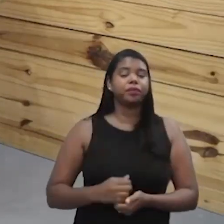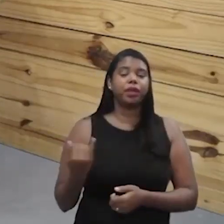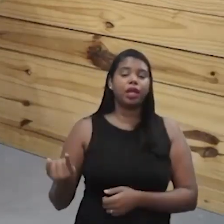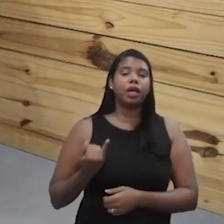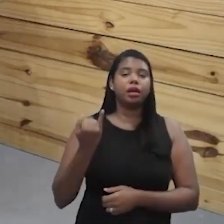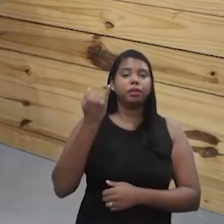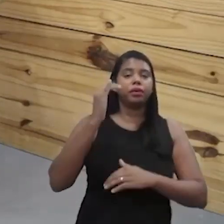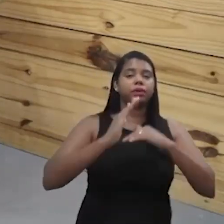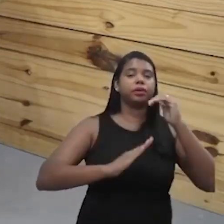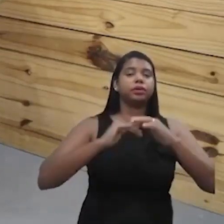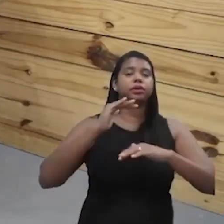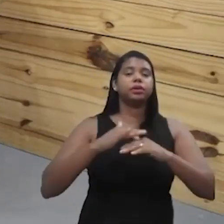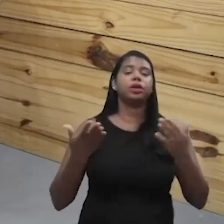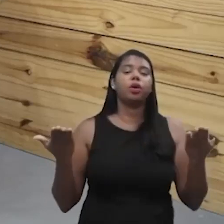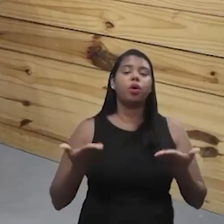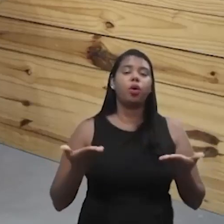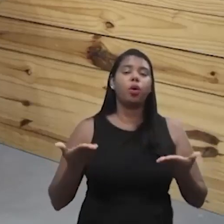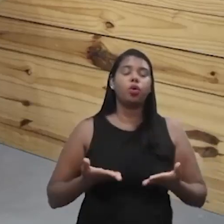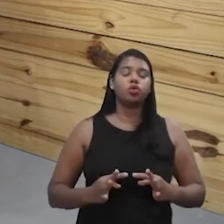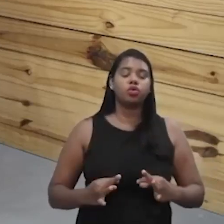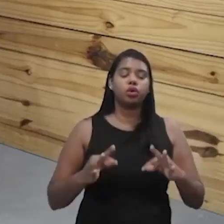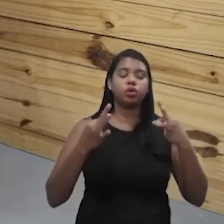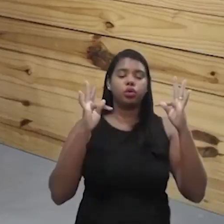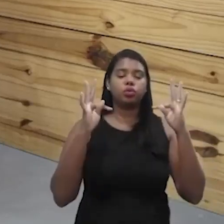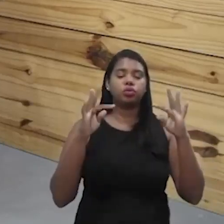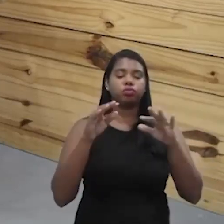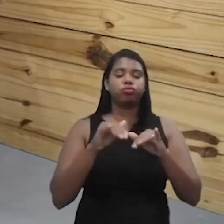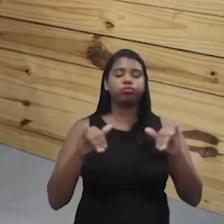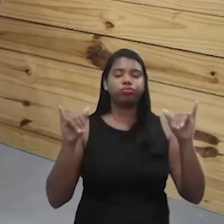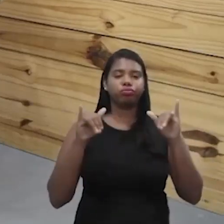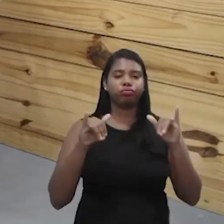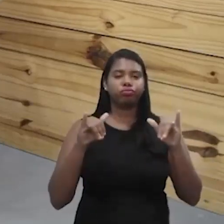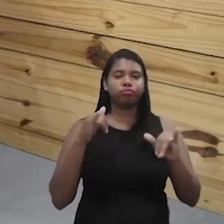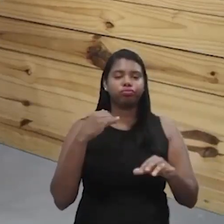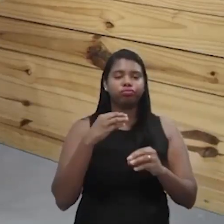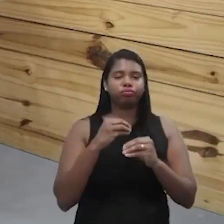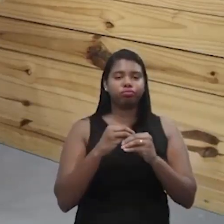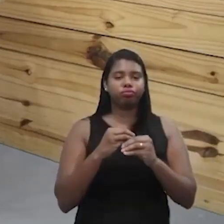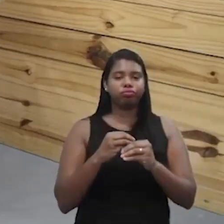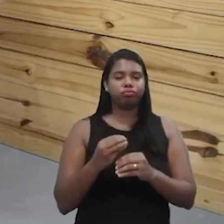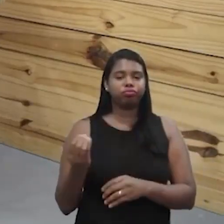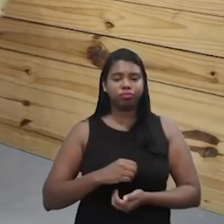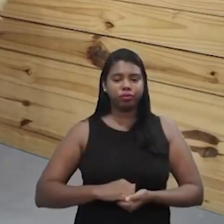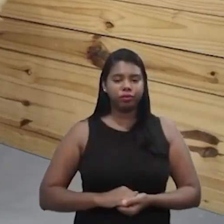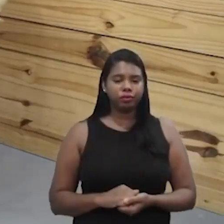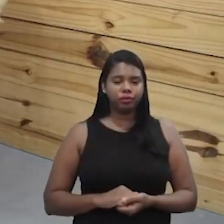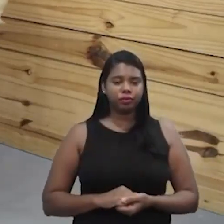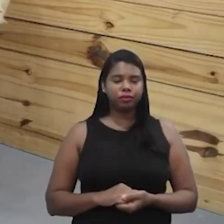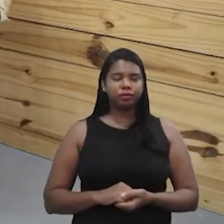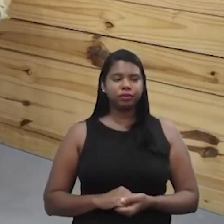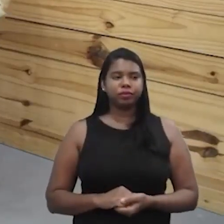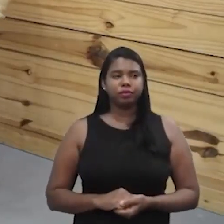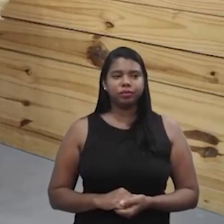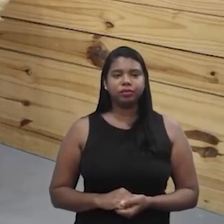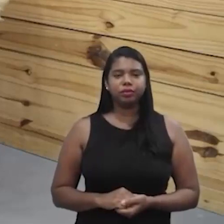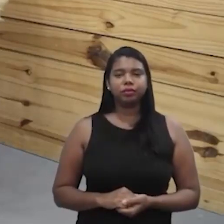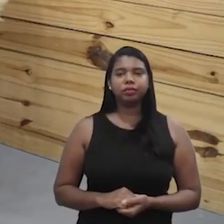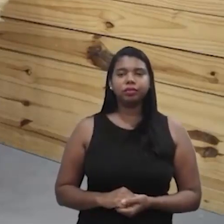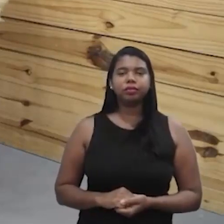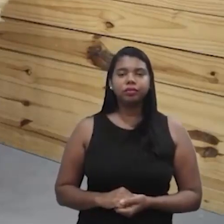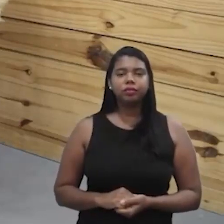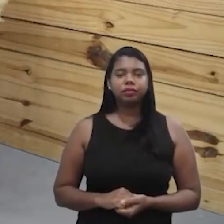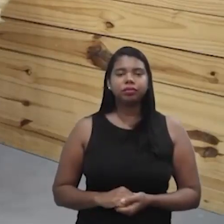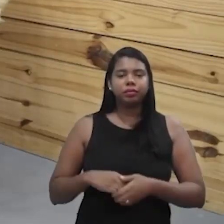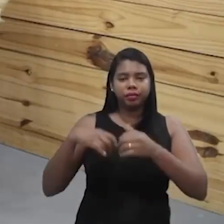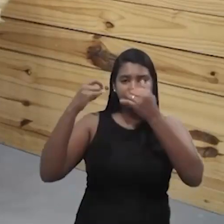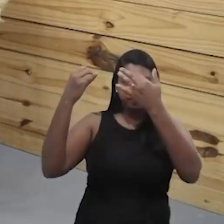que utiliza hoje a tecnologia da informação aliada ao processo de inovação. Quando a gente fala um